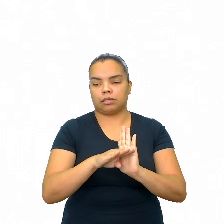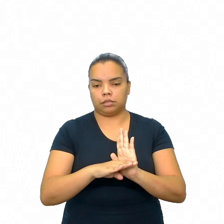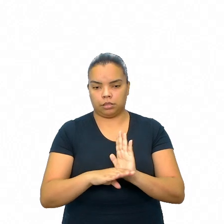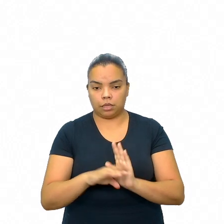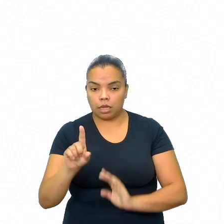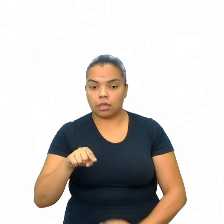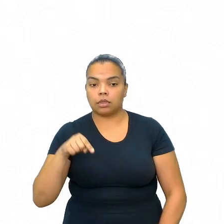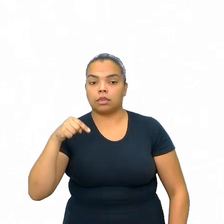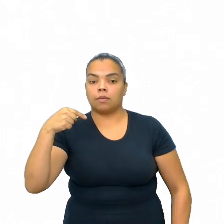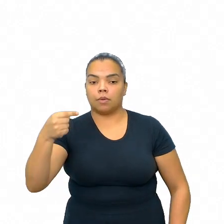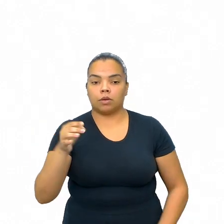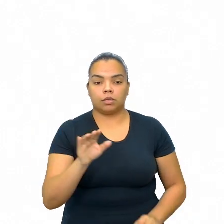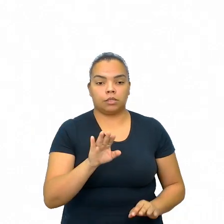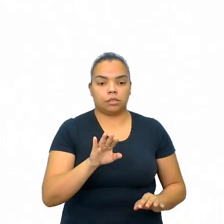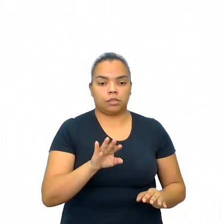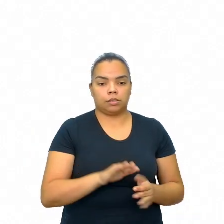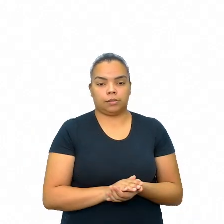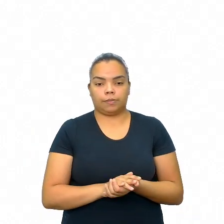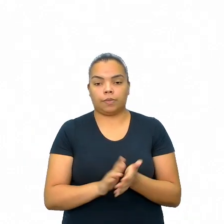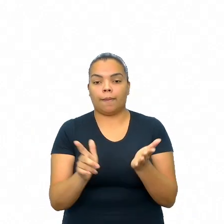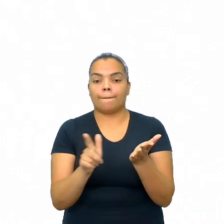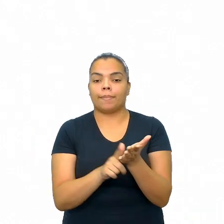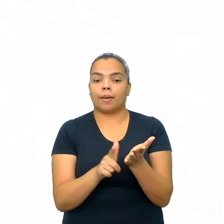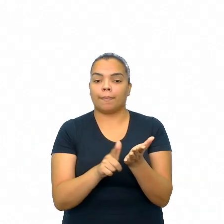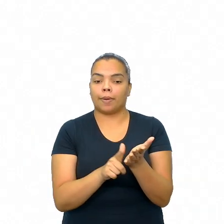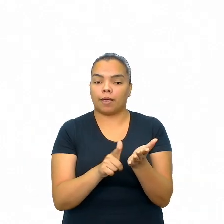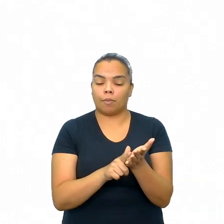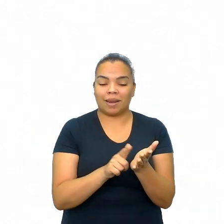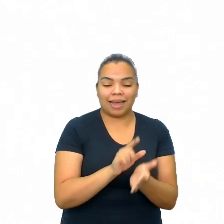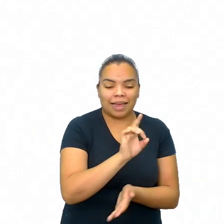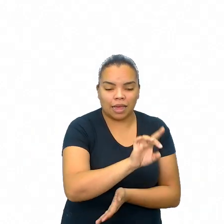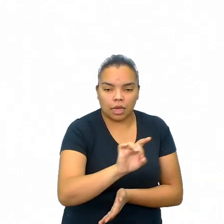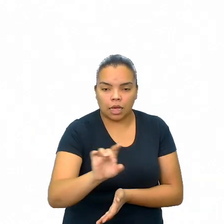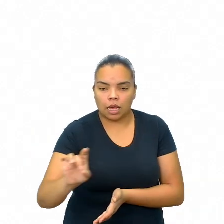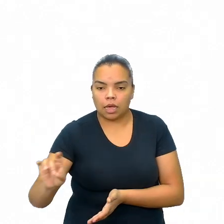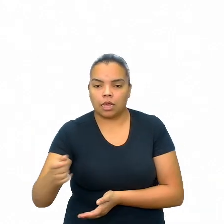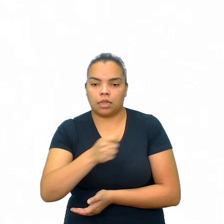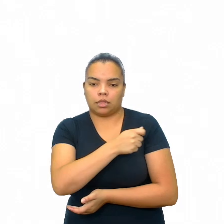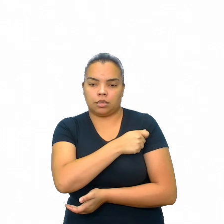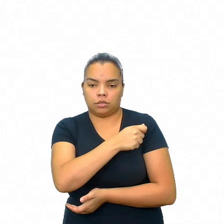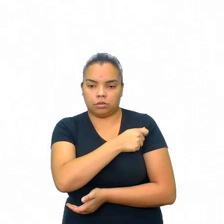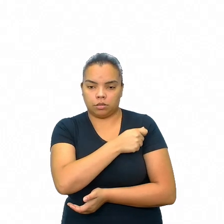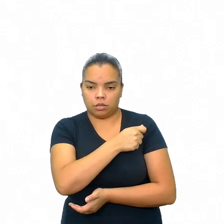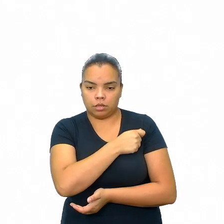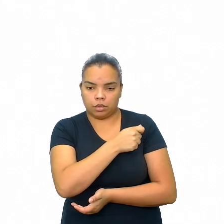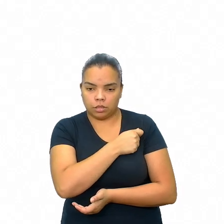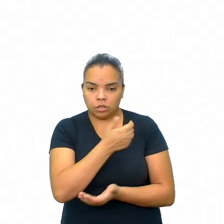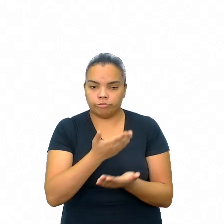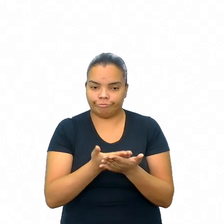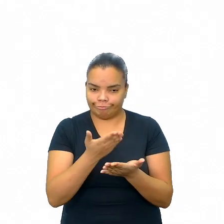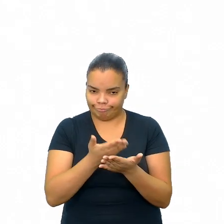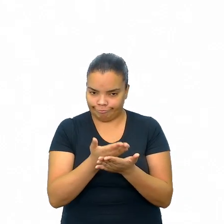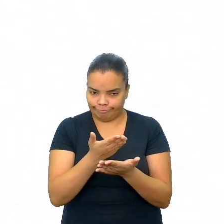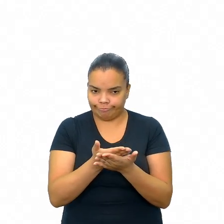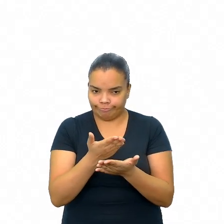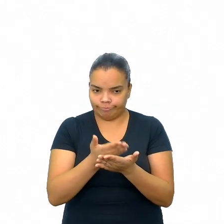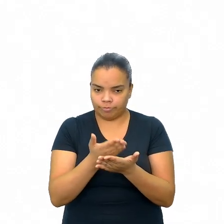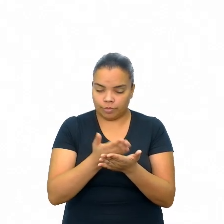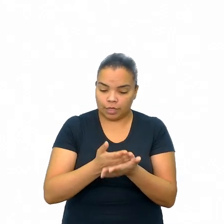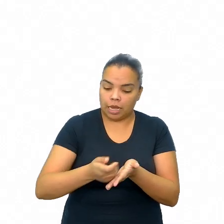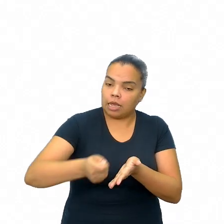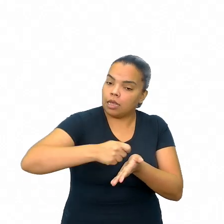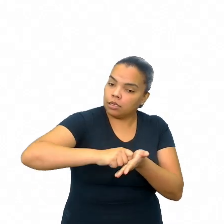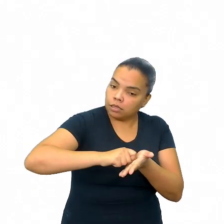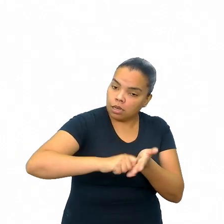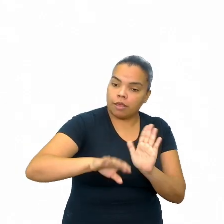Depois, separação das folhas para que os estudantes escrevam a lista